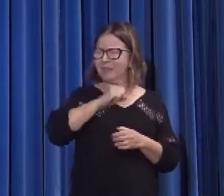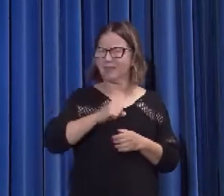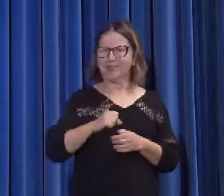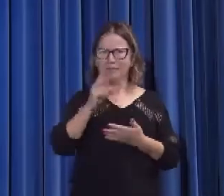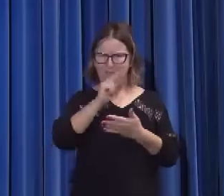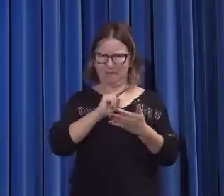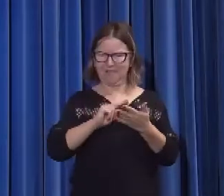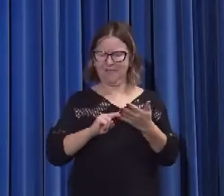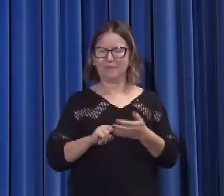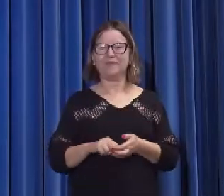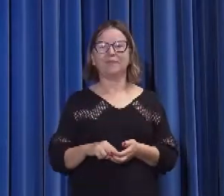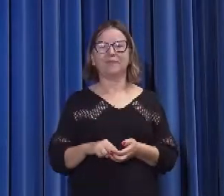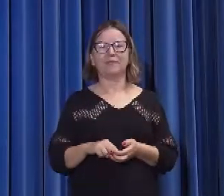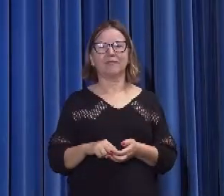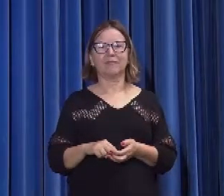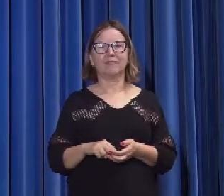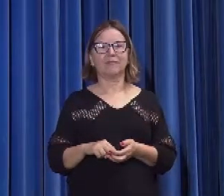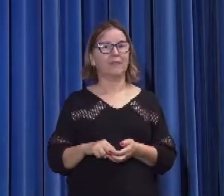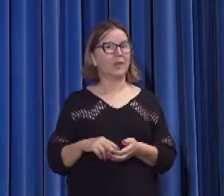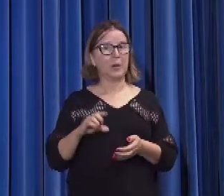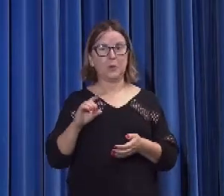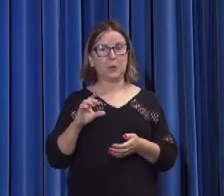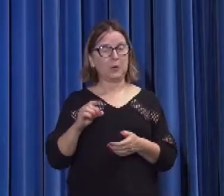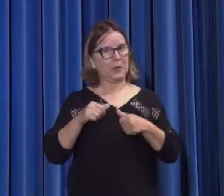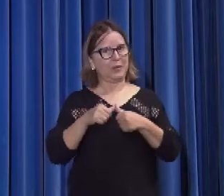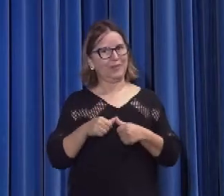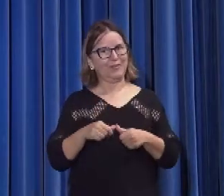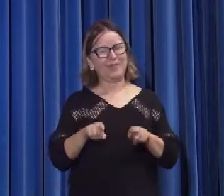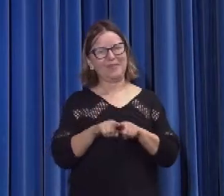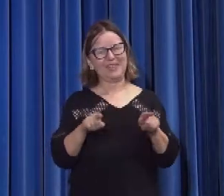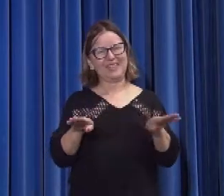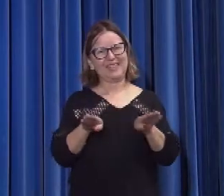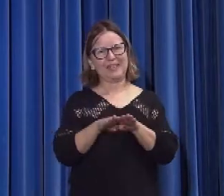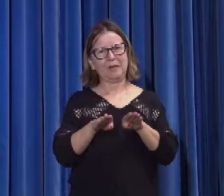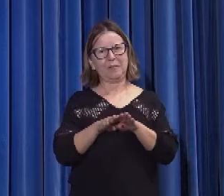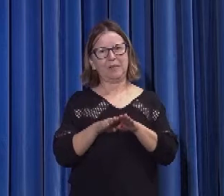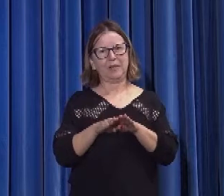juntos. E não somente isto, mas também nos